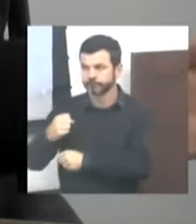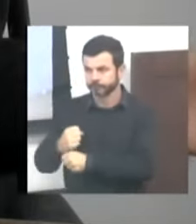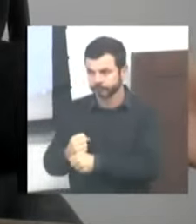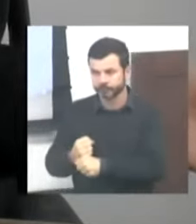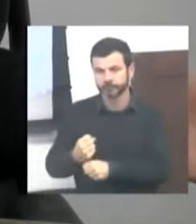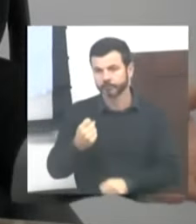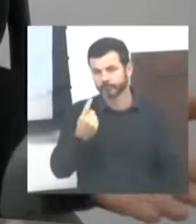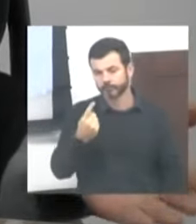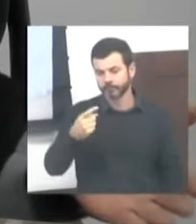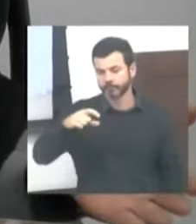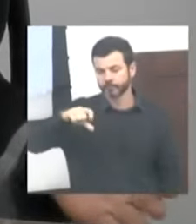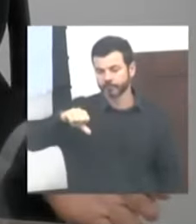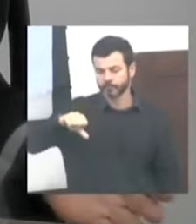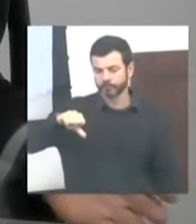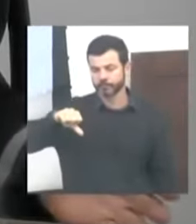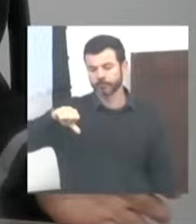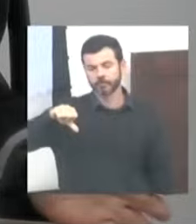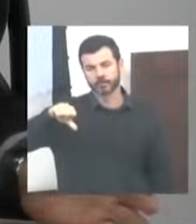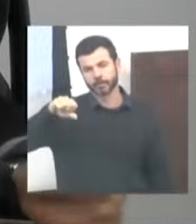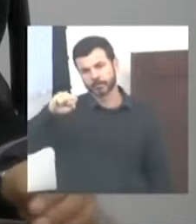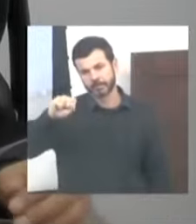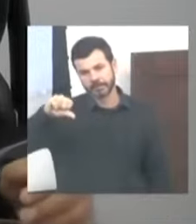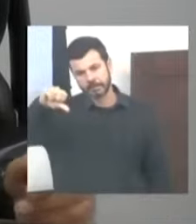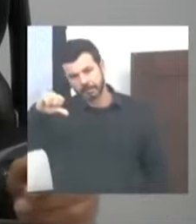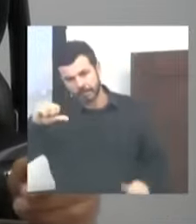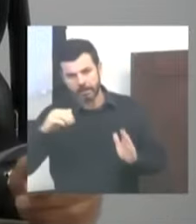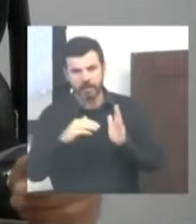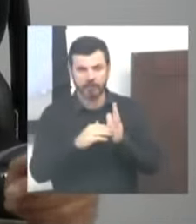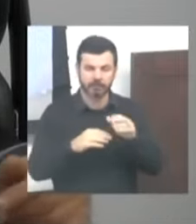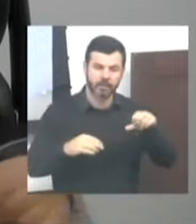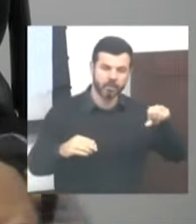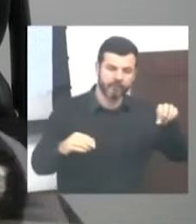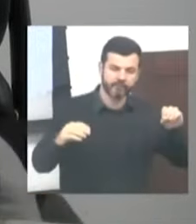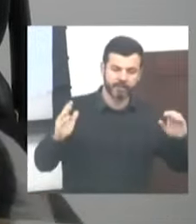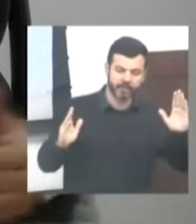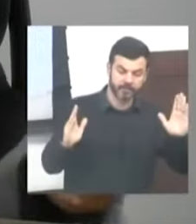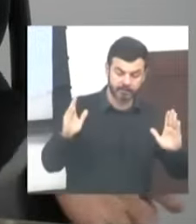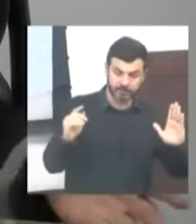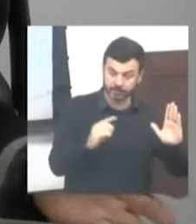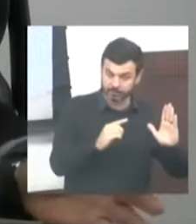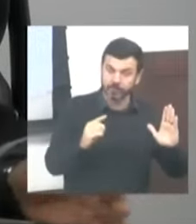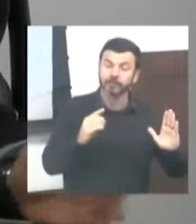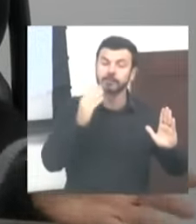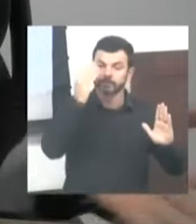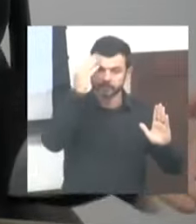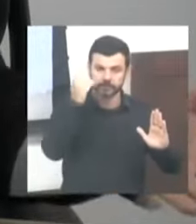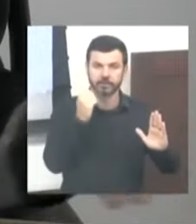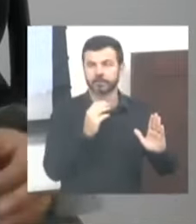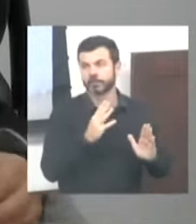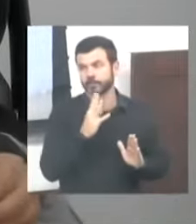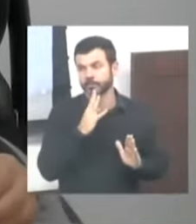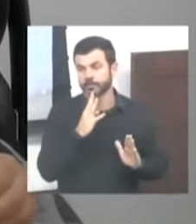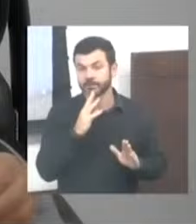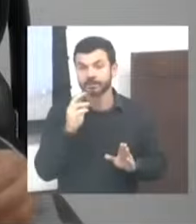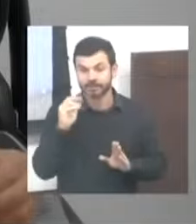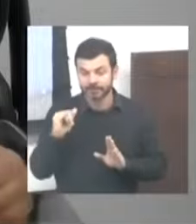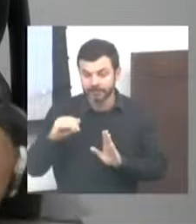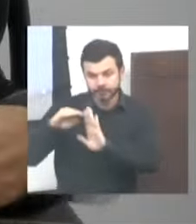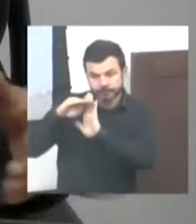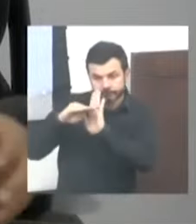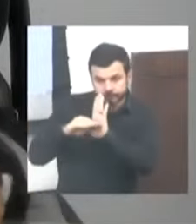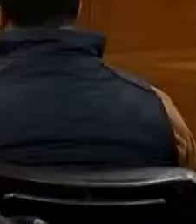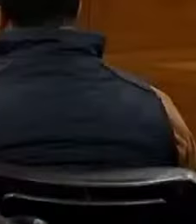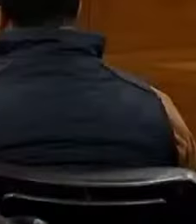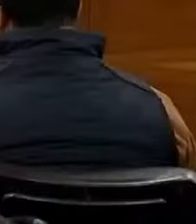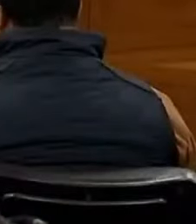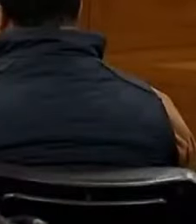80 começos dos 90 trabalhando com e Se isso for mantido certamente a gente